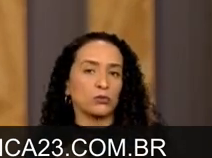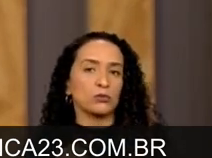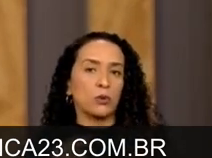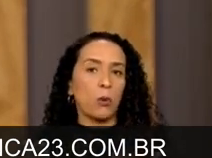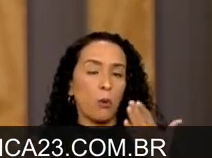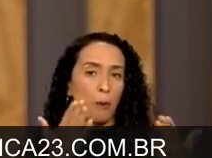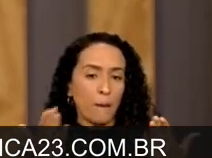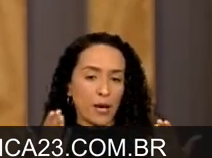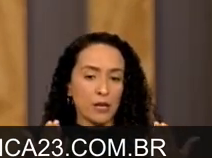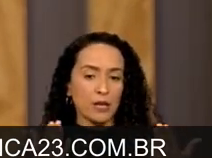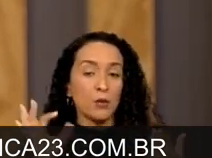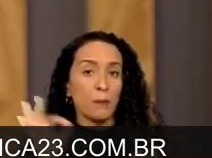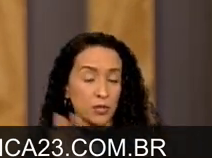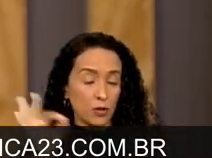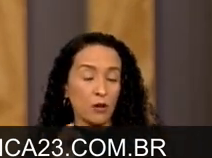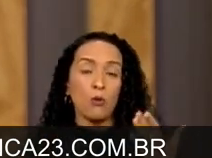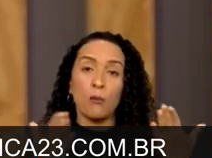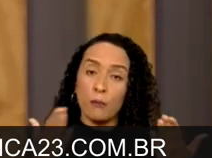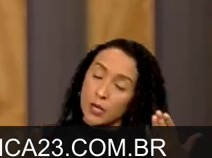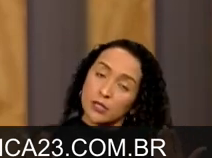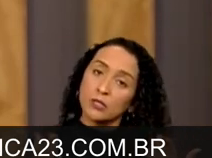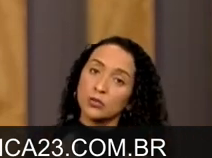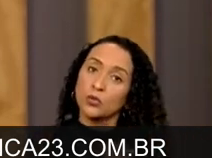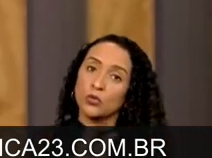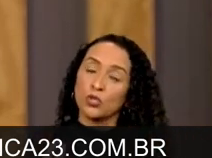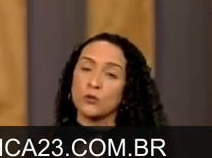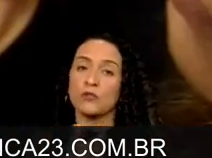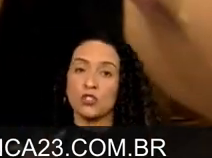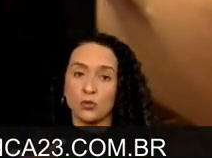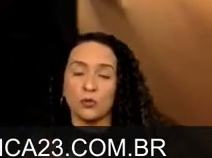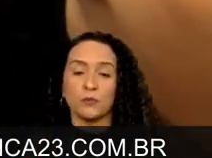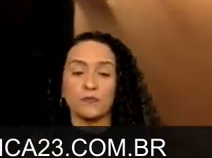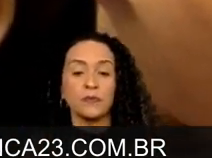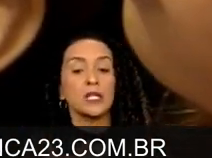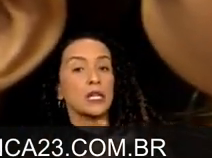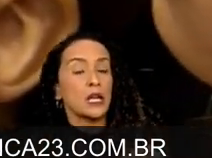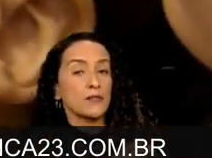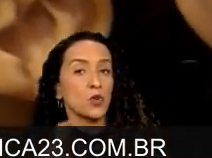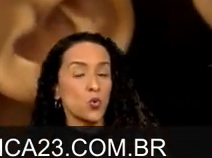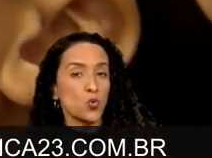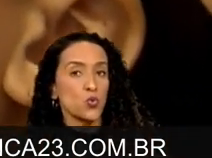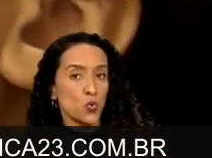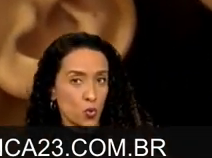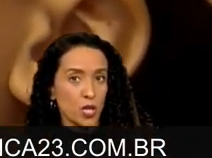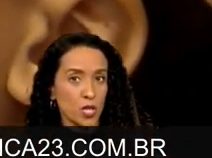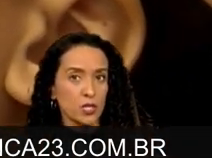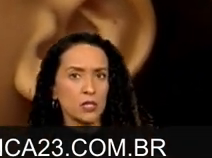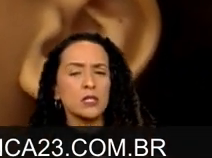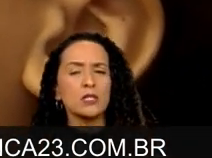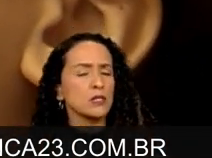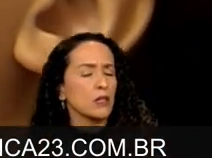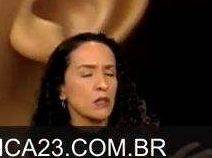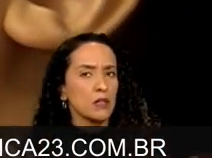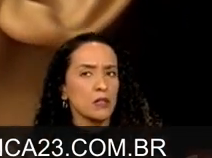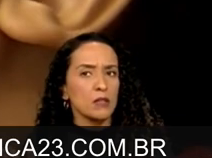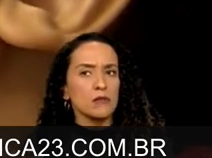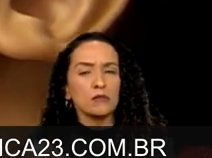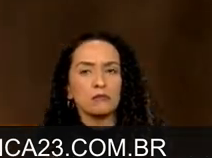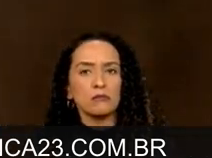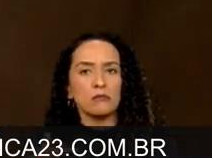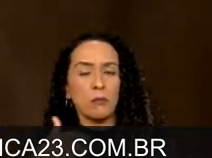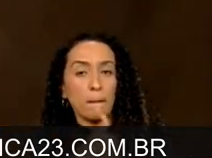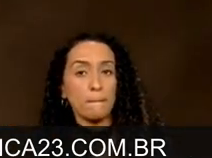a percentuais em relação a 2022. A vacina contra a doença está disponível na rede pública de